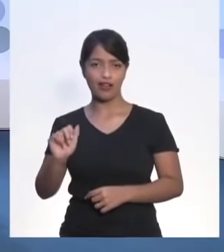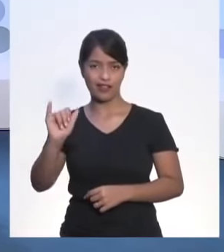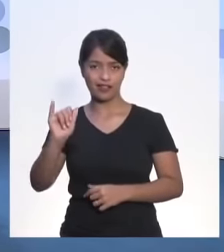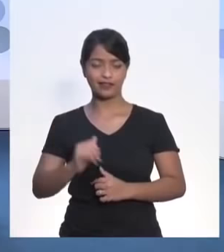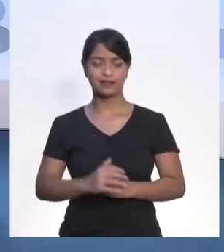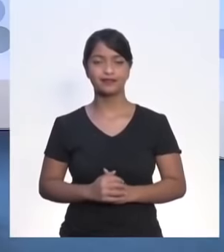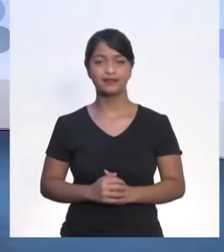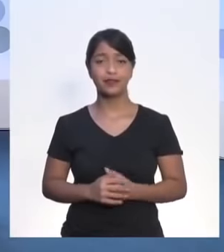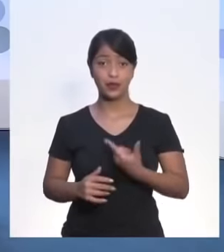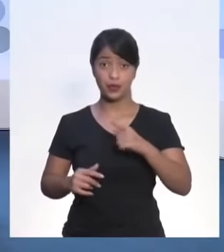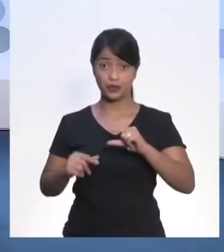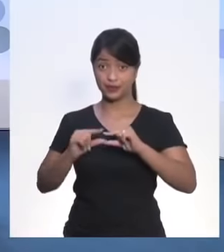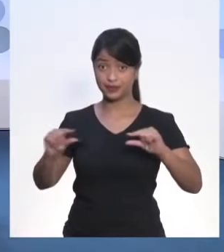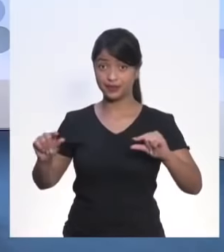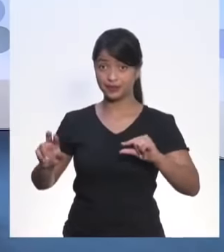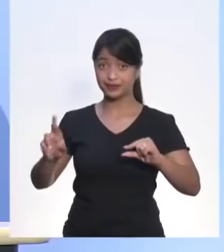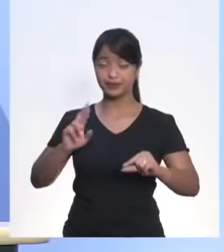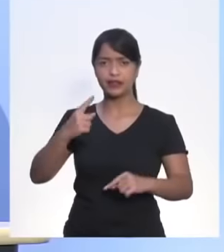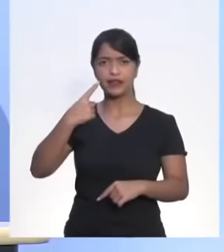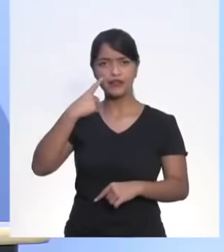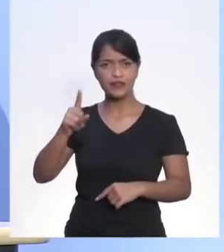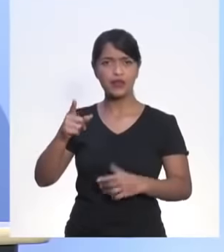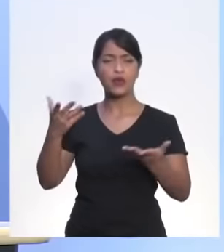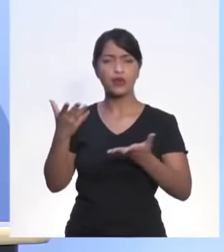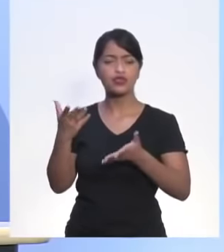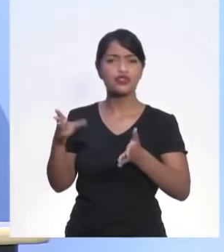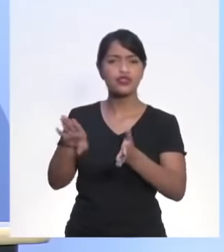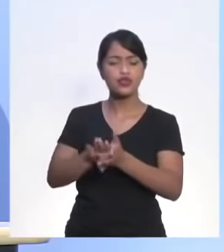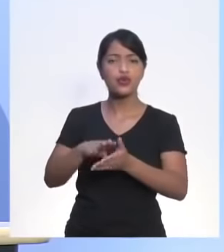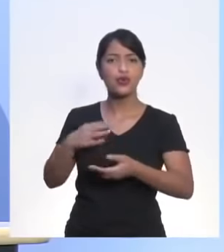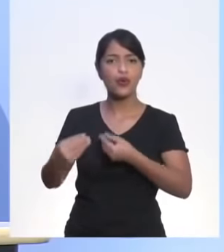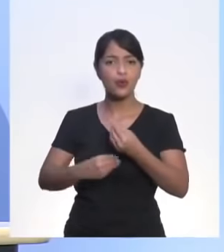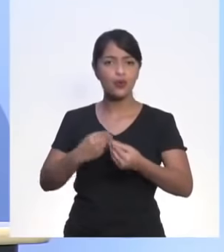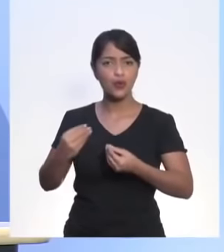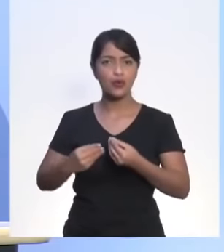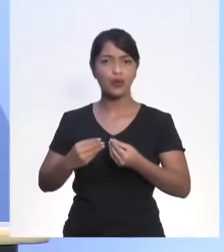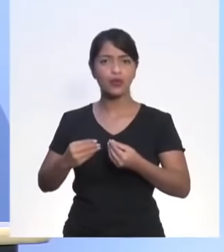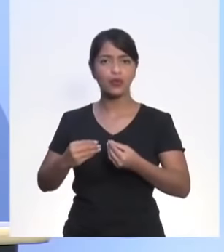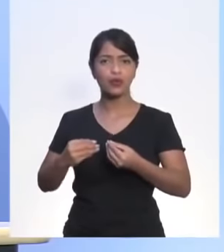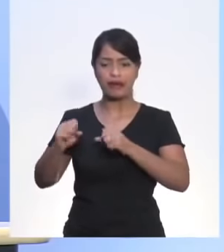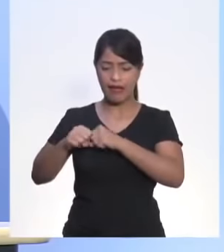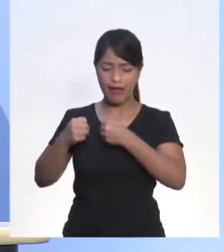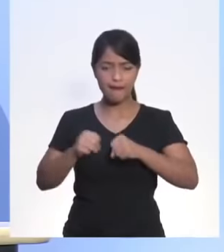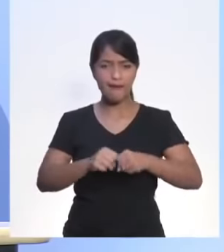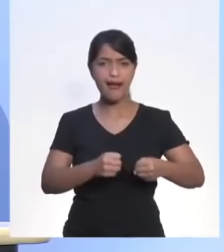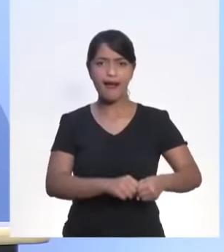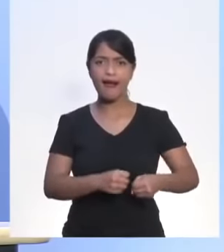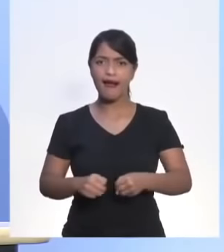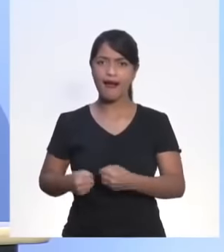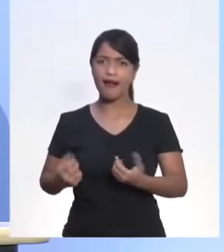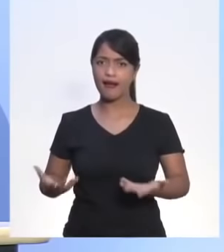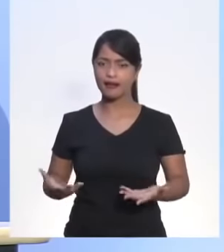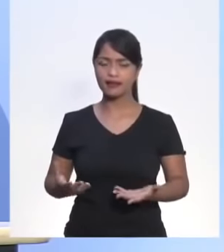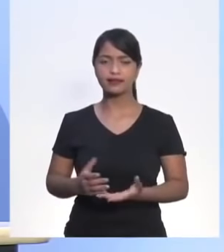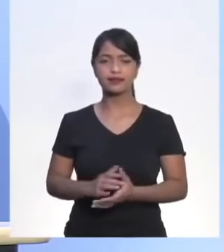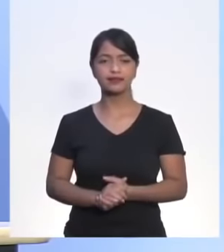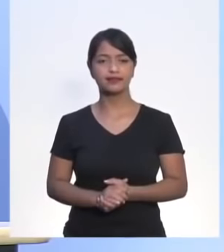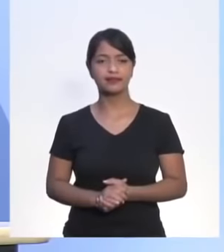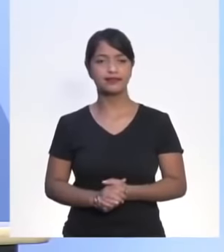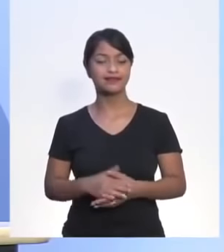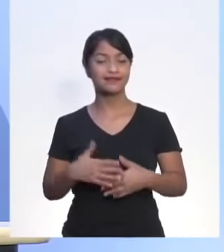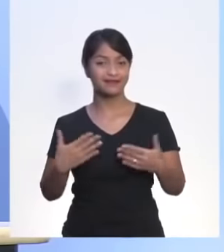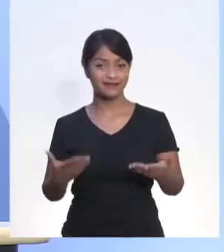uma variação aqui. Você viu como ele chegou em casa hoje? Todo quebrado, sabe? Então, assim, eles